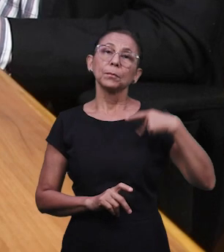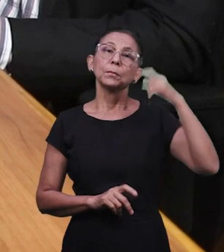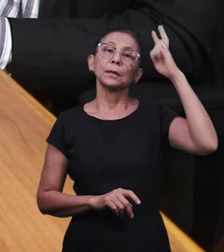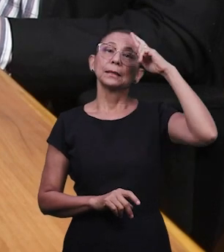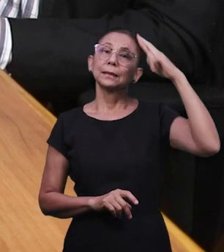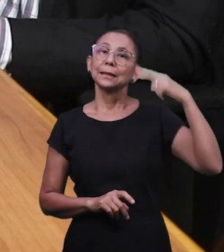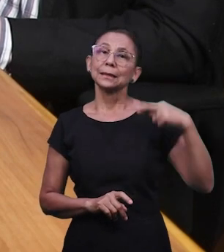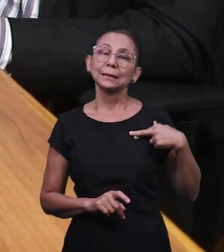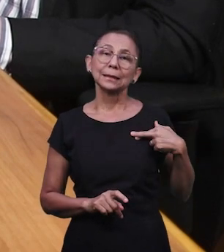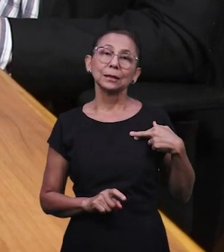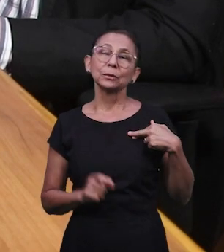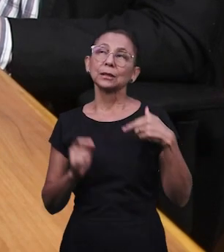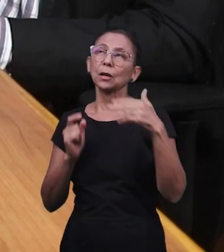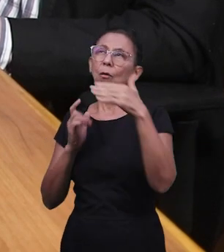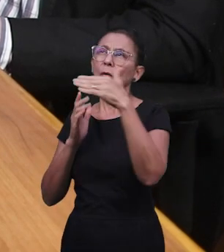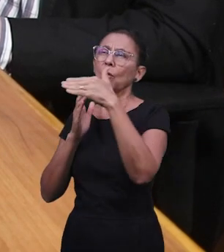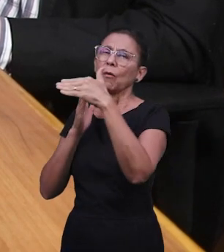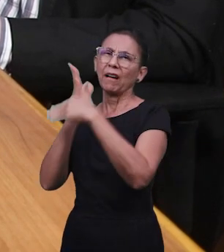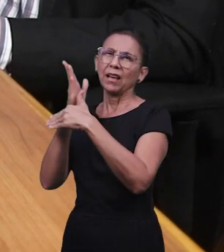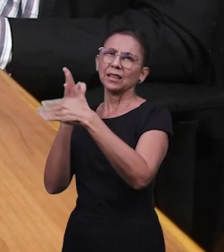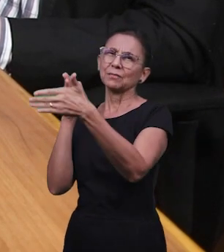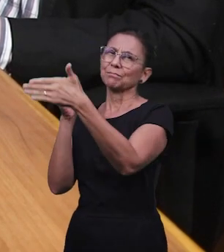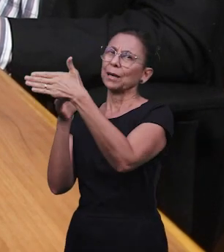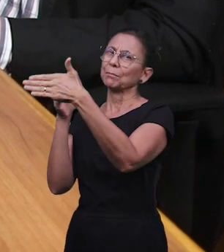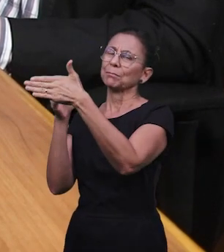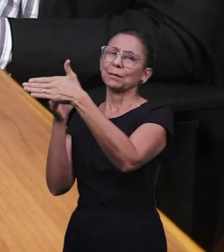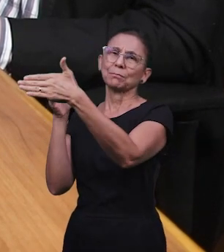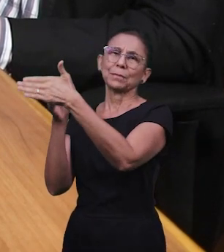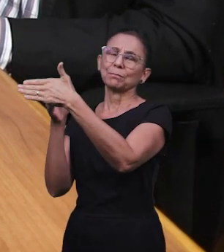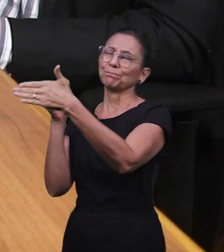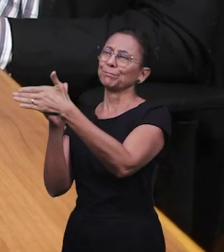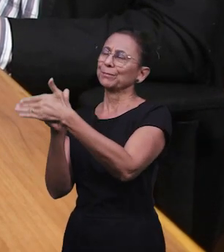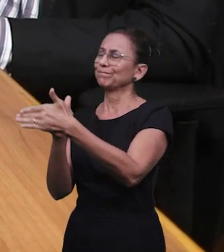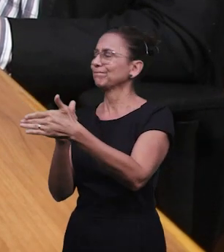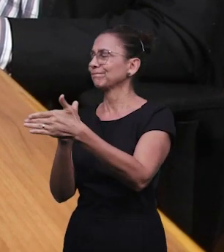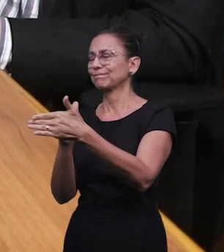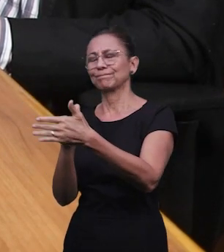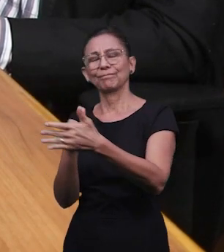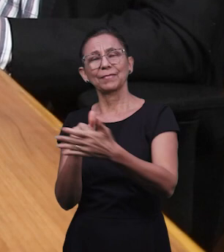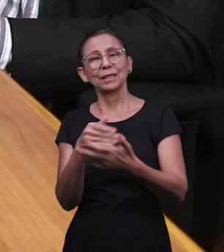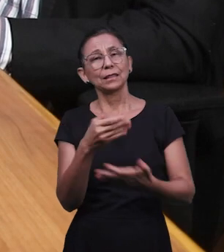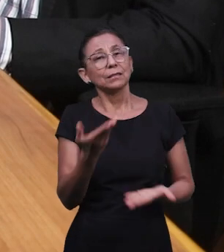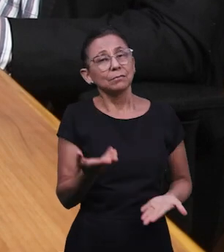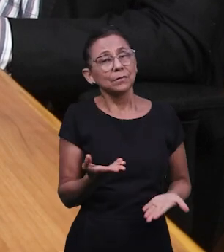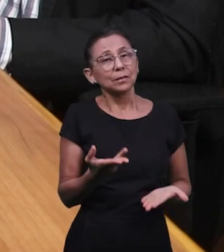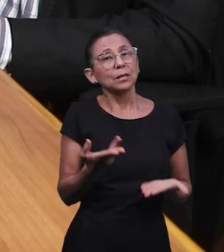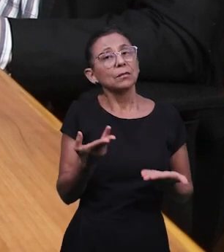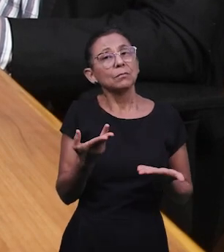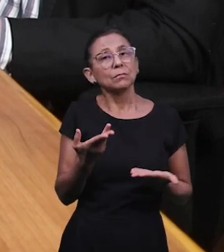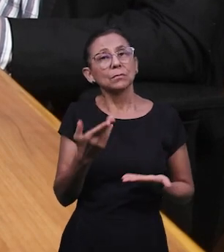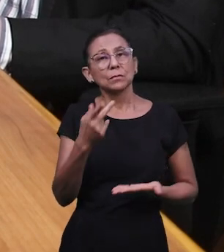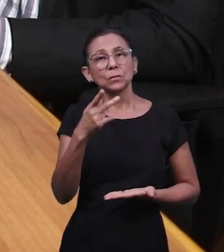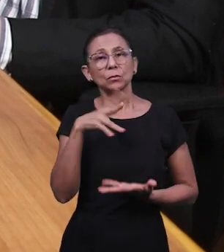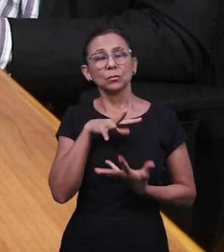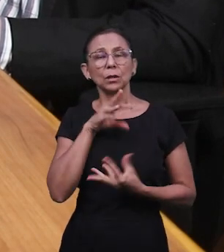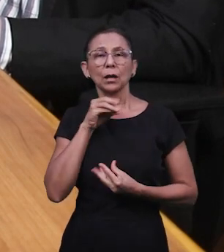que não transcende. Então, como ela não transcende, ela não acalma a alma.